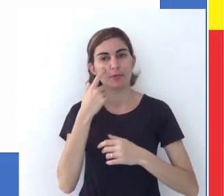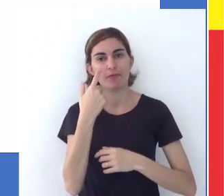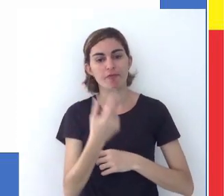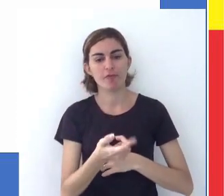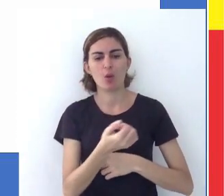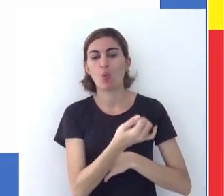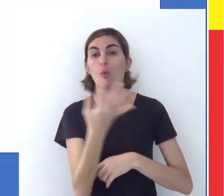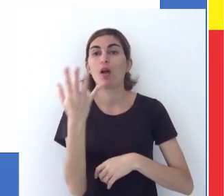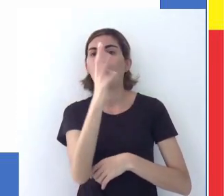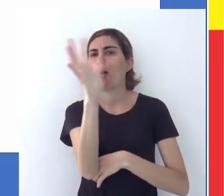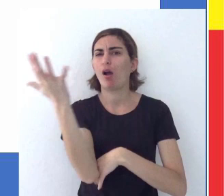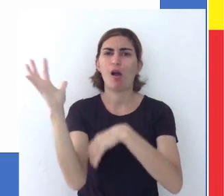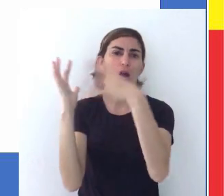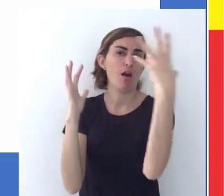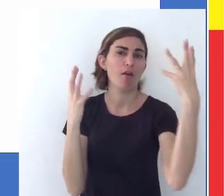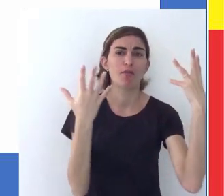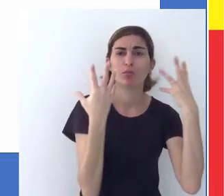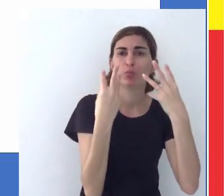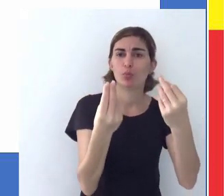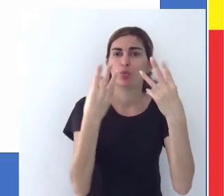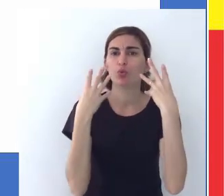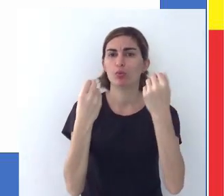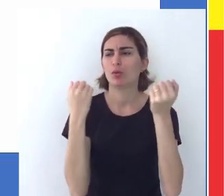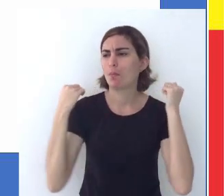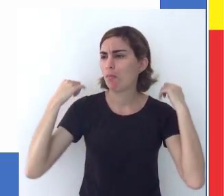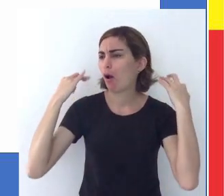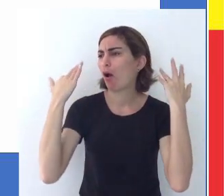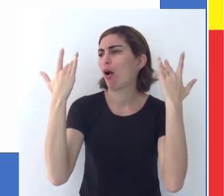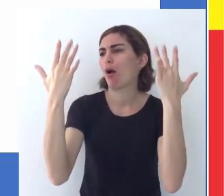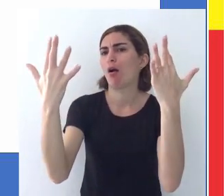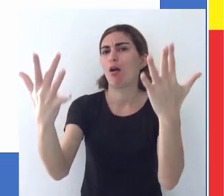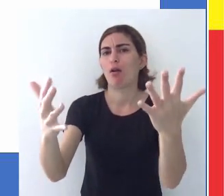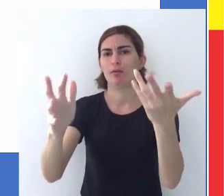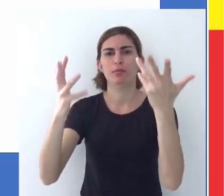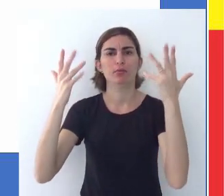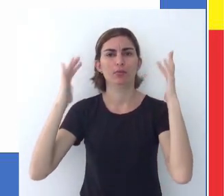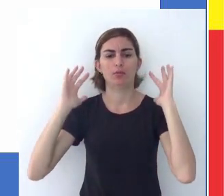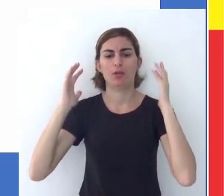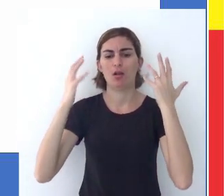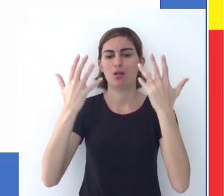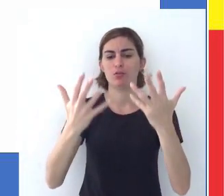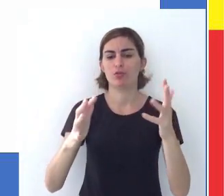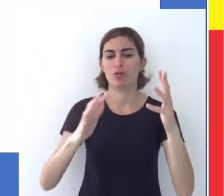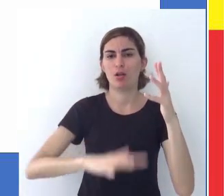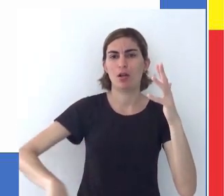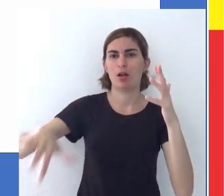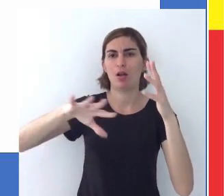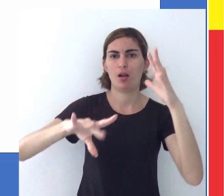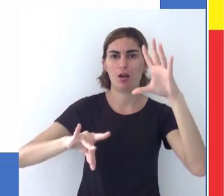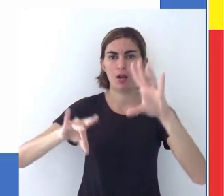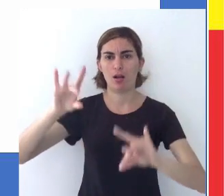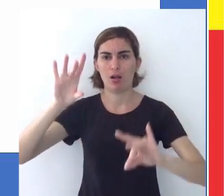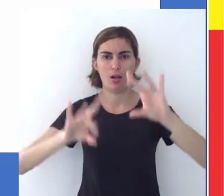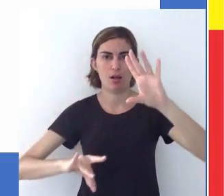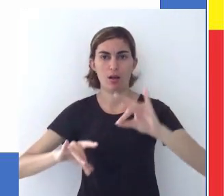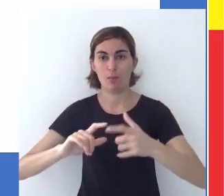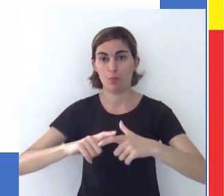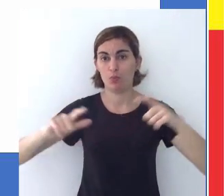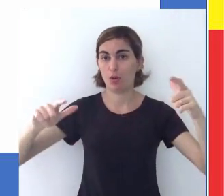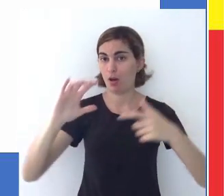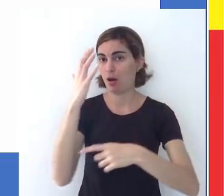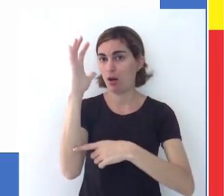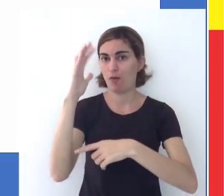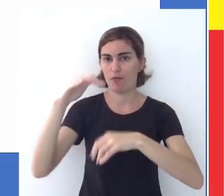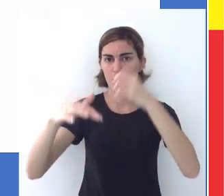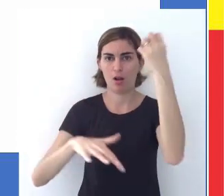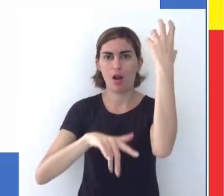você vê que é uma quantidade de árvore muito densa, você vê também que as árvores às vezes ficam em áreas alagadas, né? Muitas